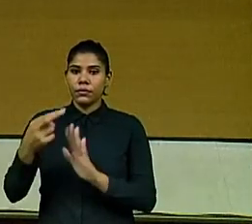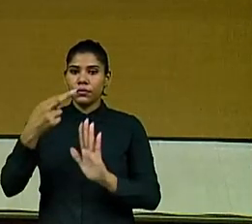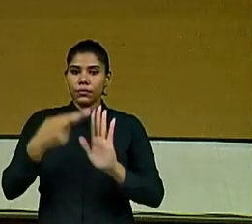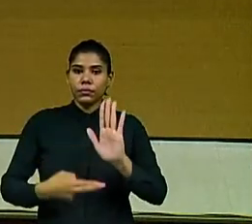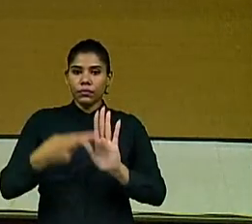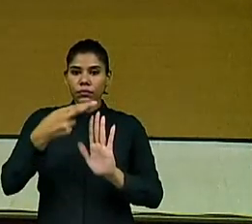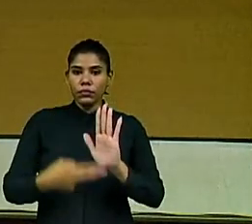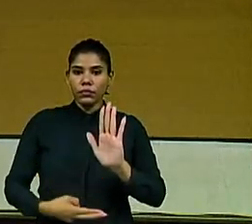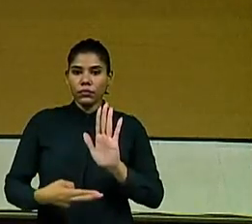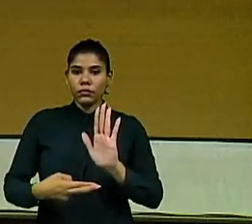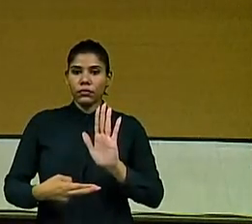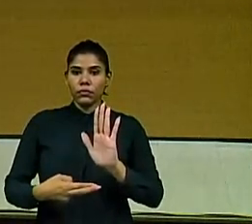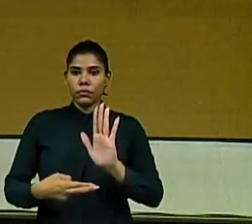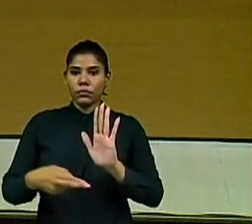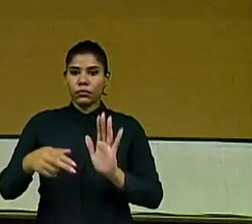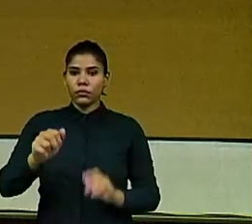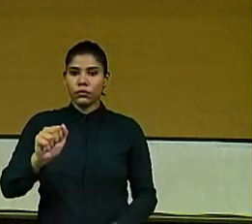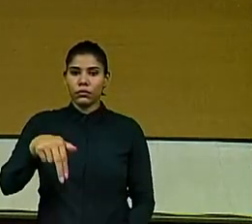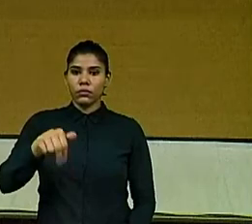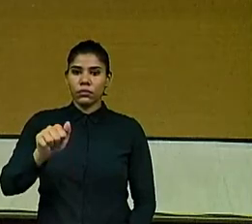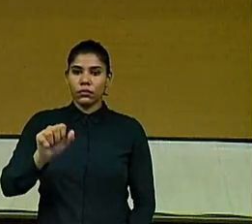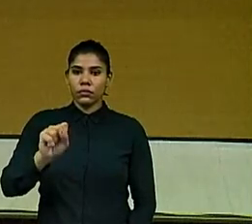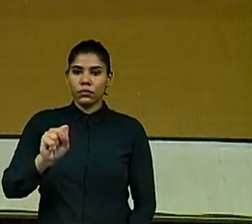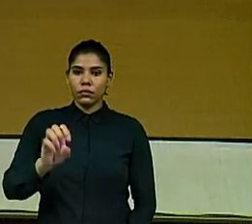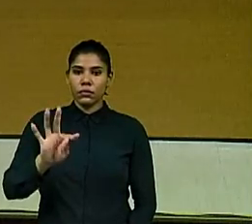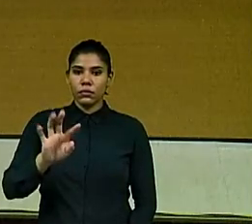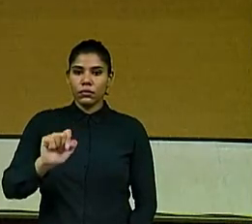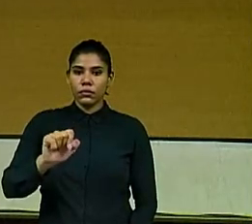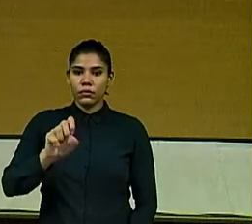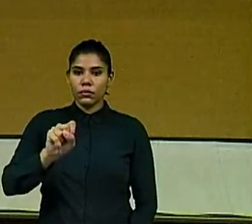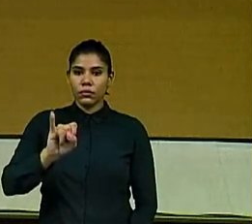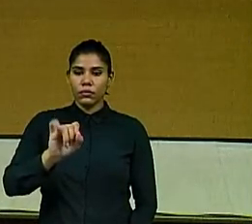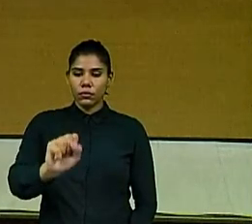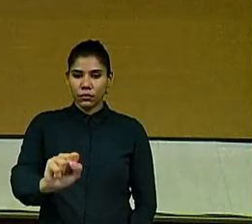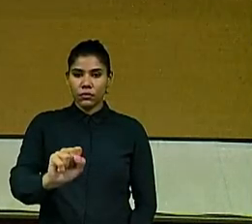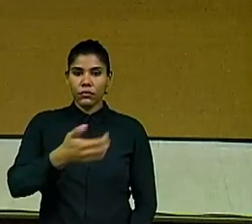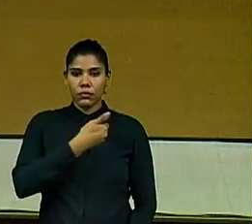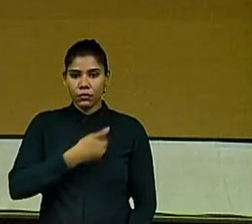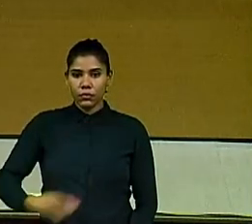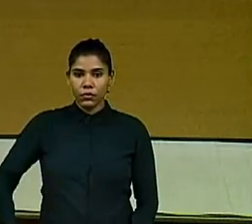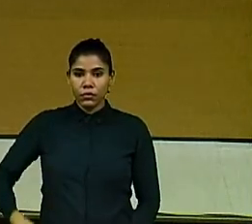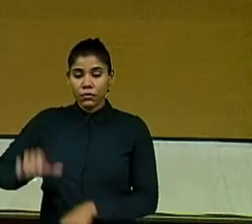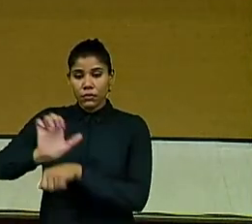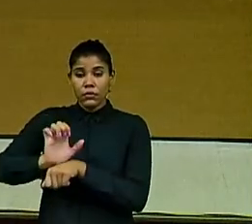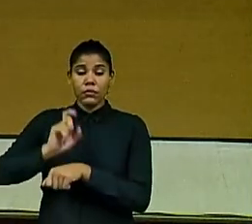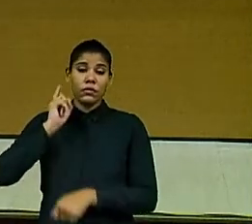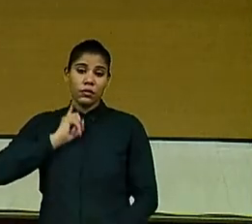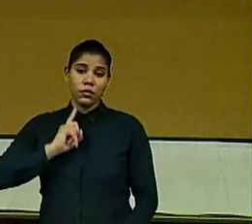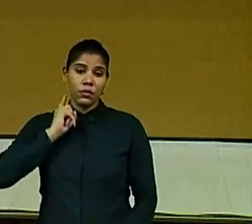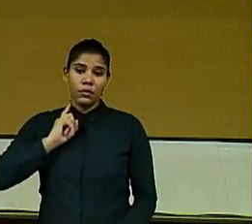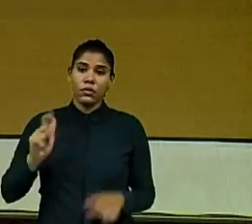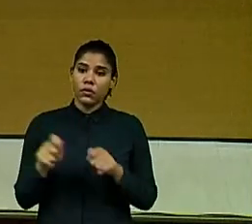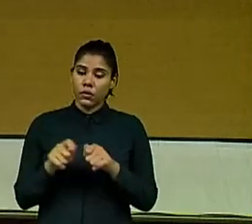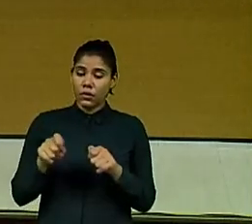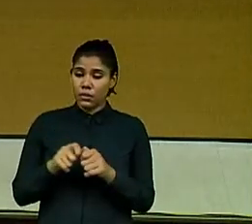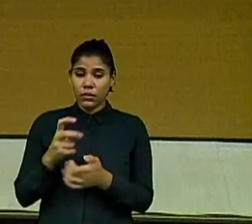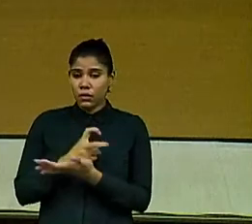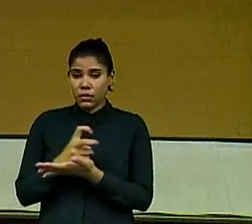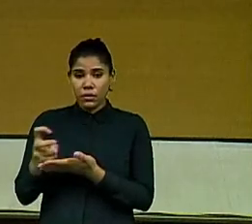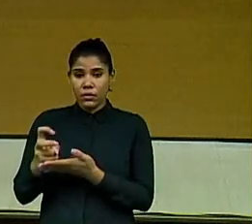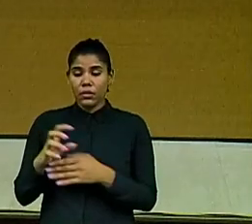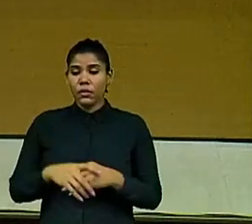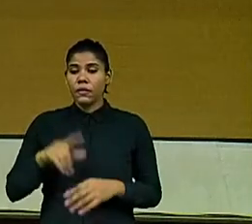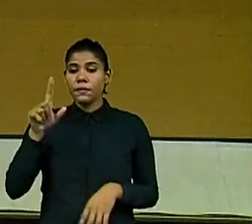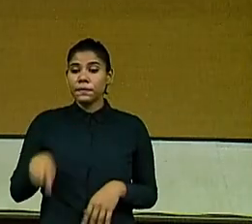que era o Anastasia né lá de Minas Gerais foi governador do Estado né exatamente uma política né